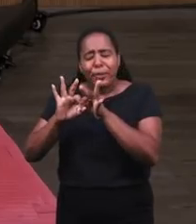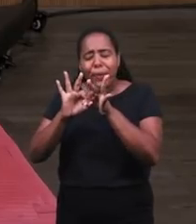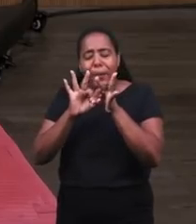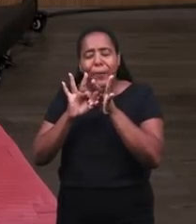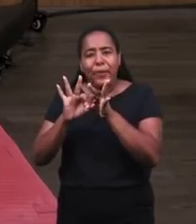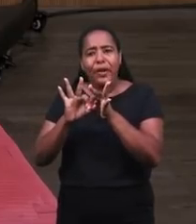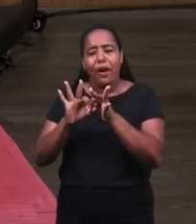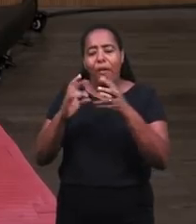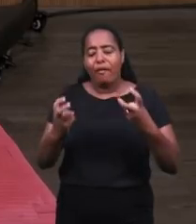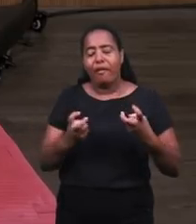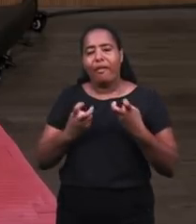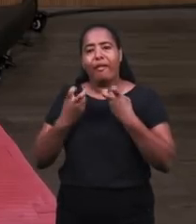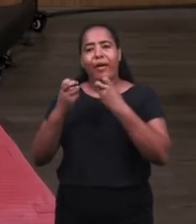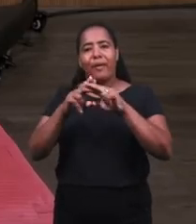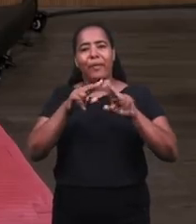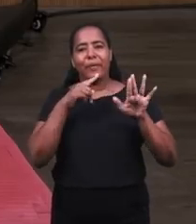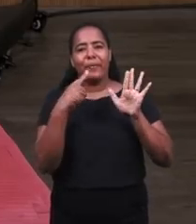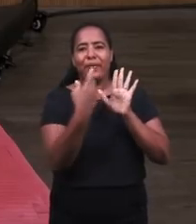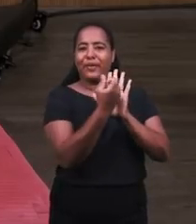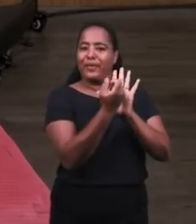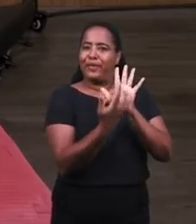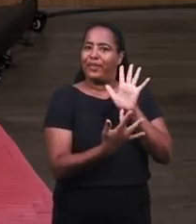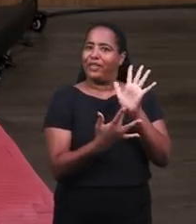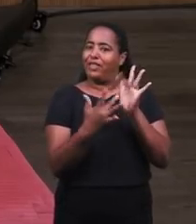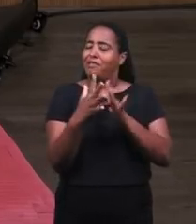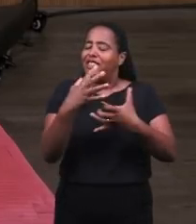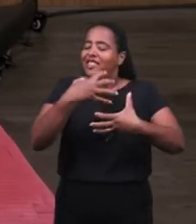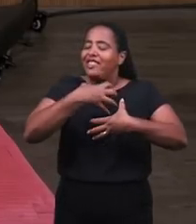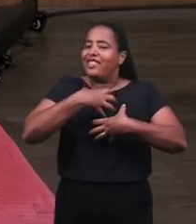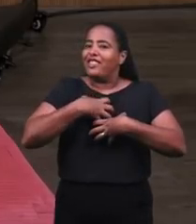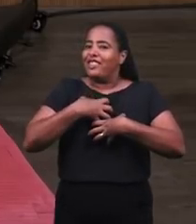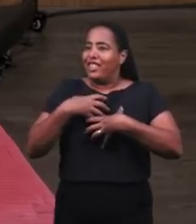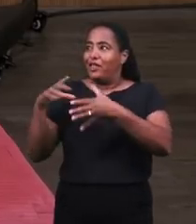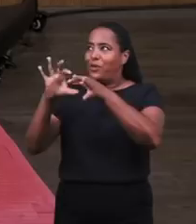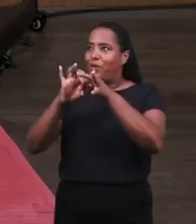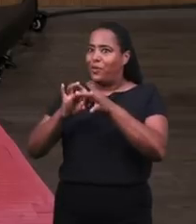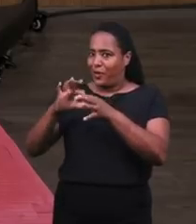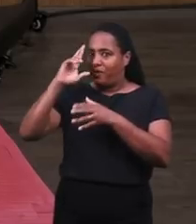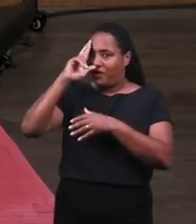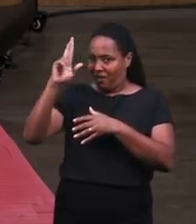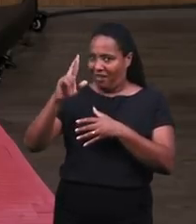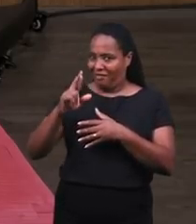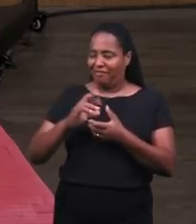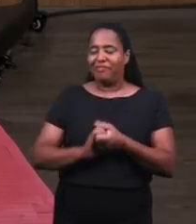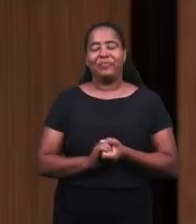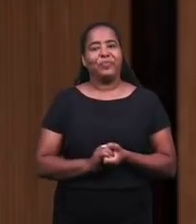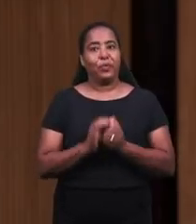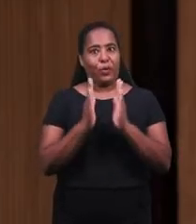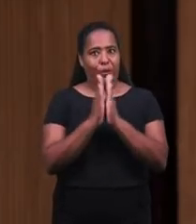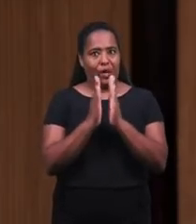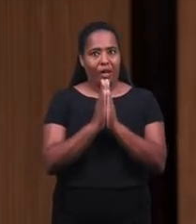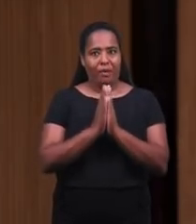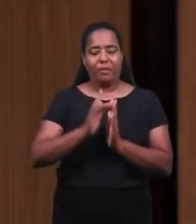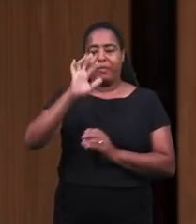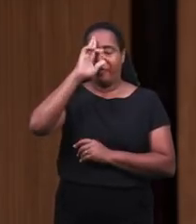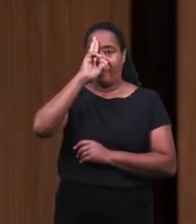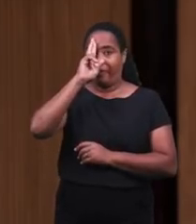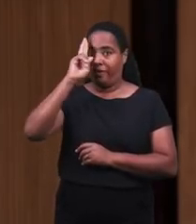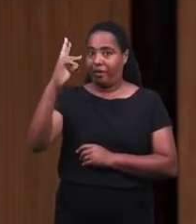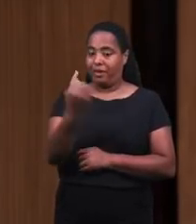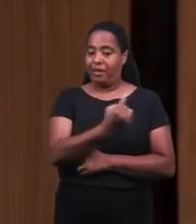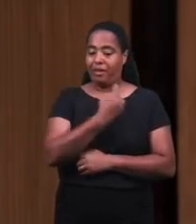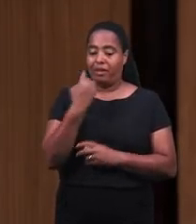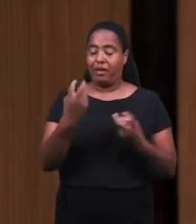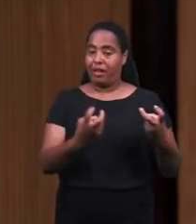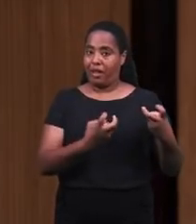gente clamar pelo sangue de Jesus para ter comunhão com o Senhor? Vamos fechar os olhos. Senhor, nesta hora queremos